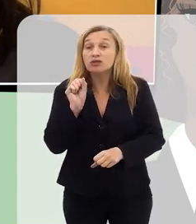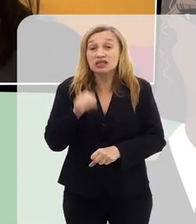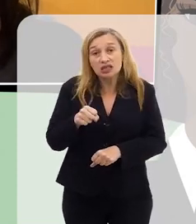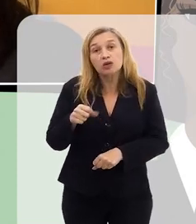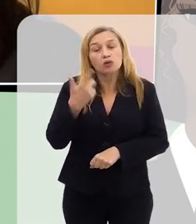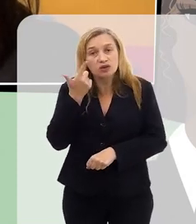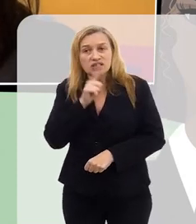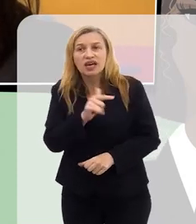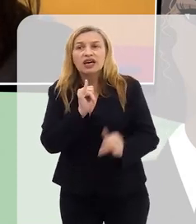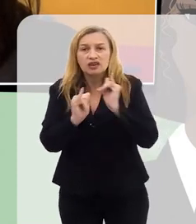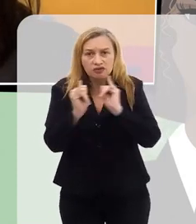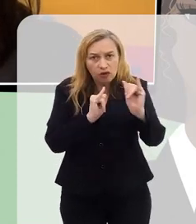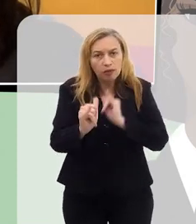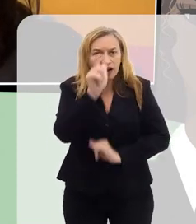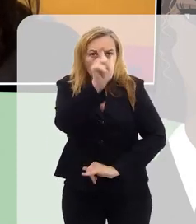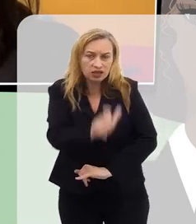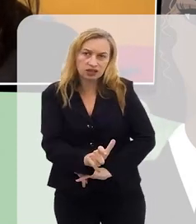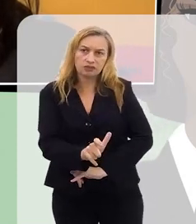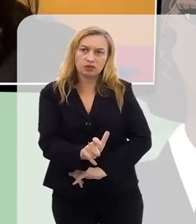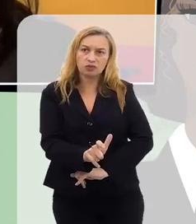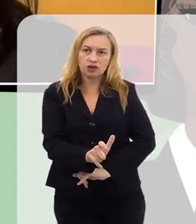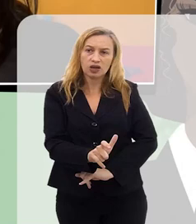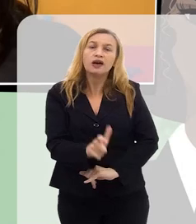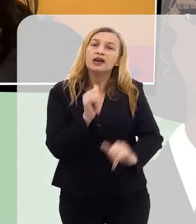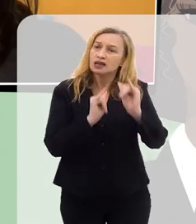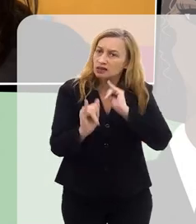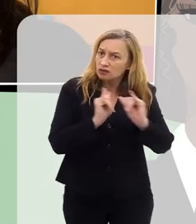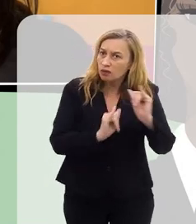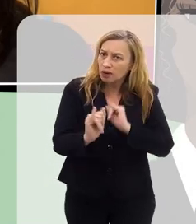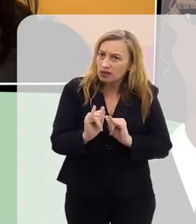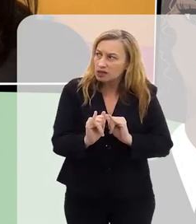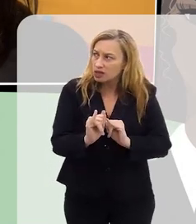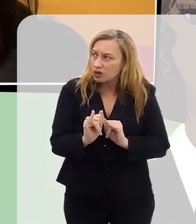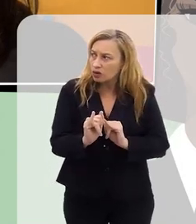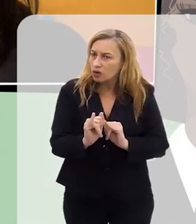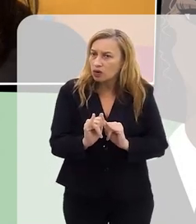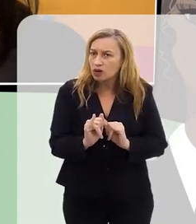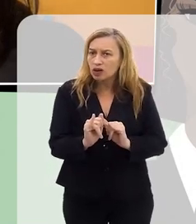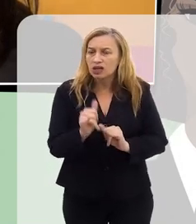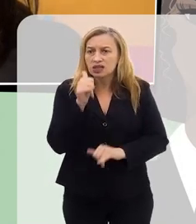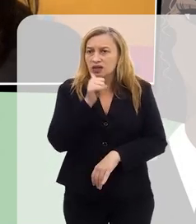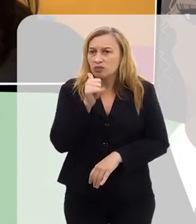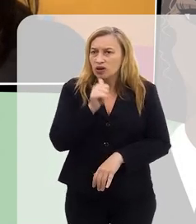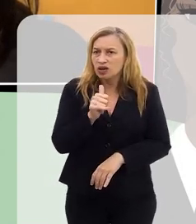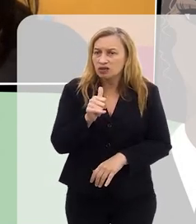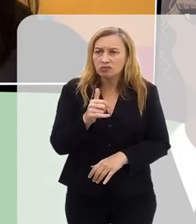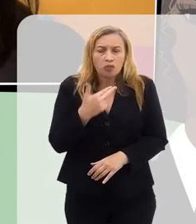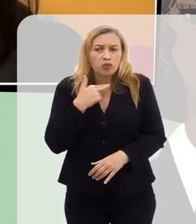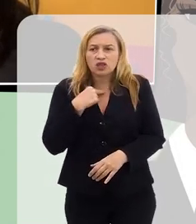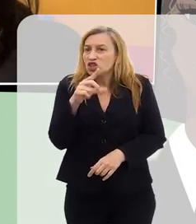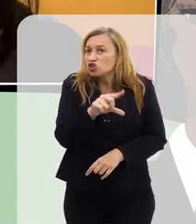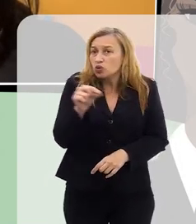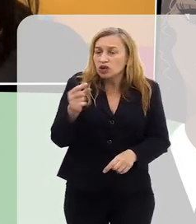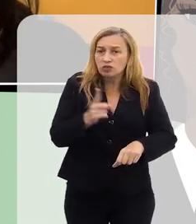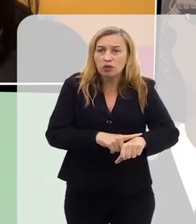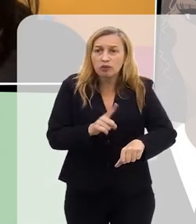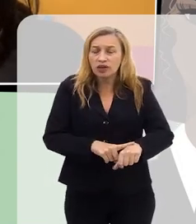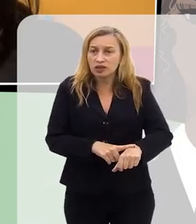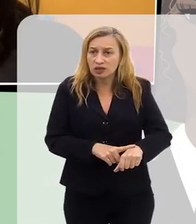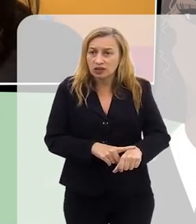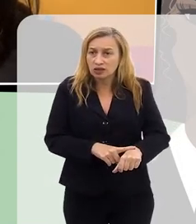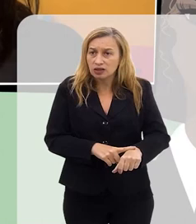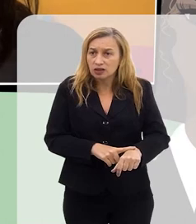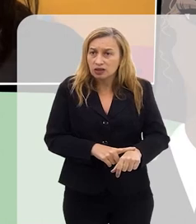sim informar essa mulher. E essa informação, ainda que essa mulher não vá poder fazer nenhuma escolha naquele